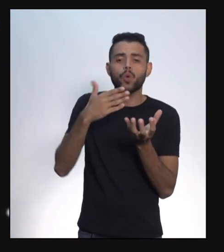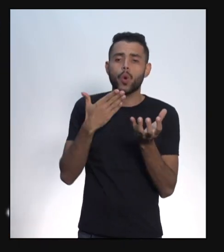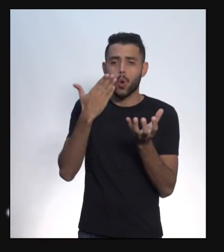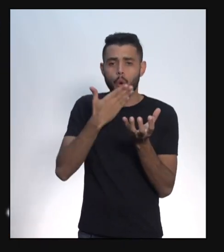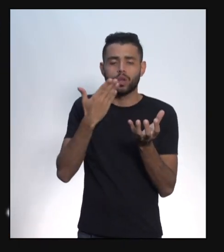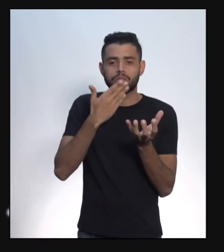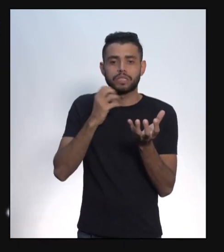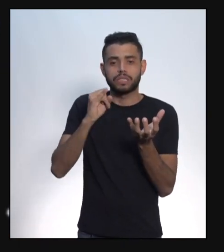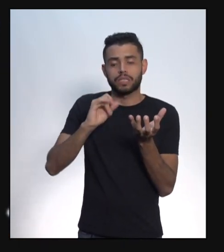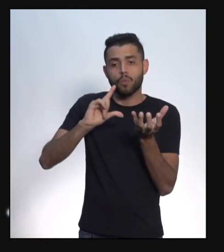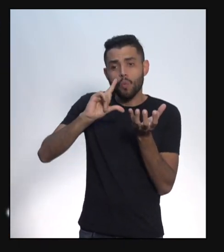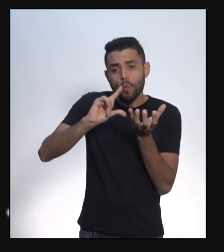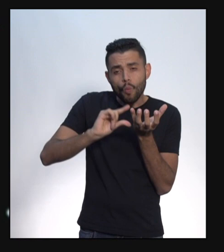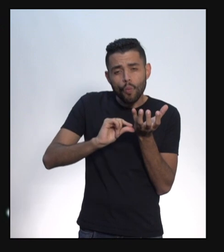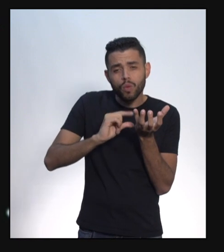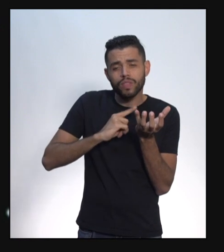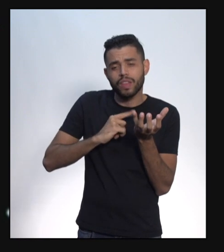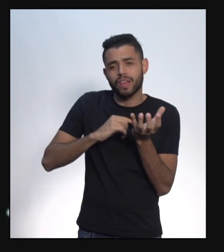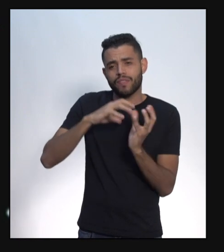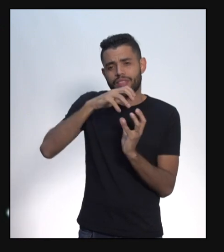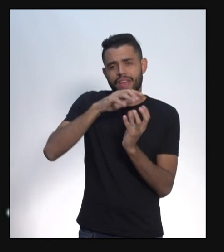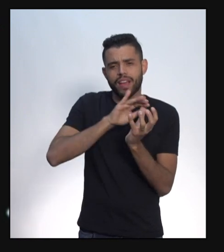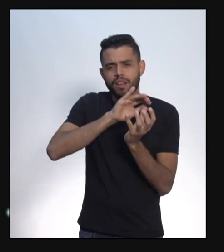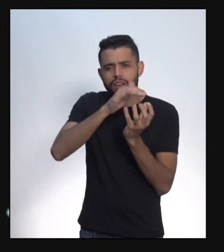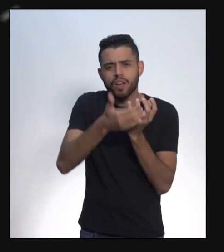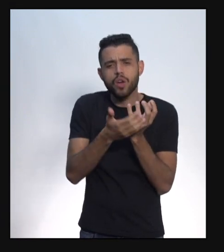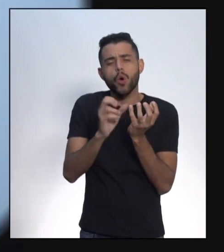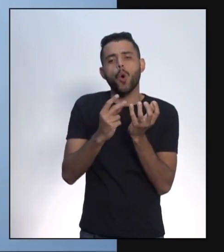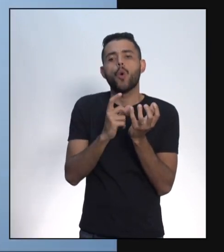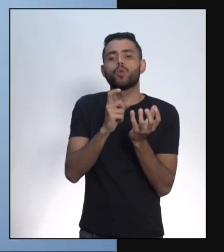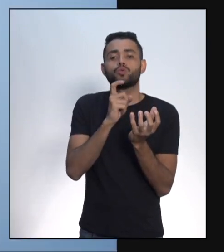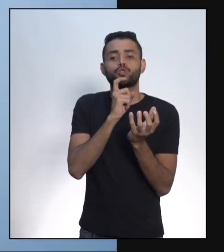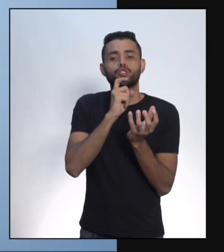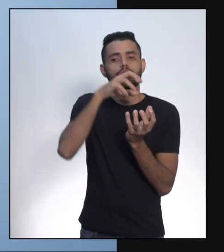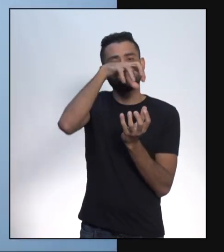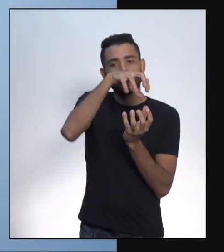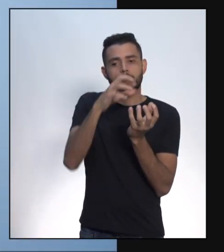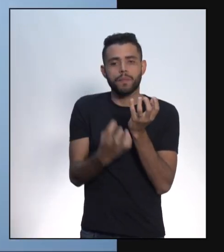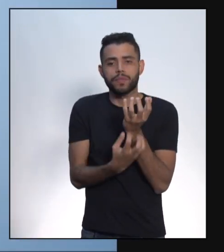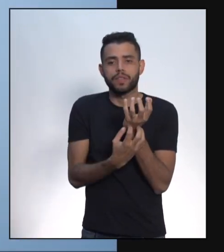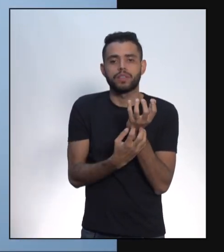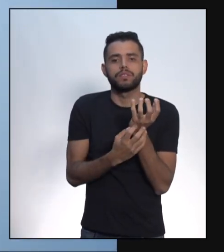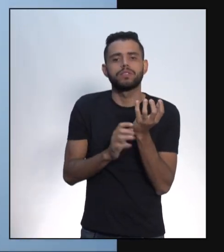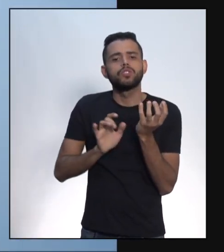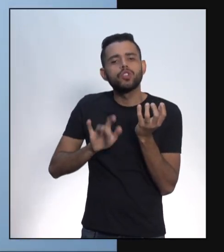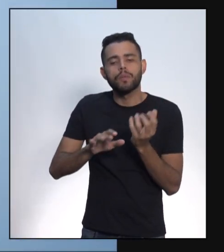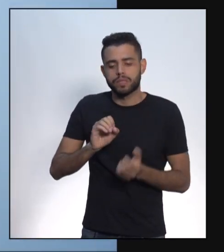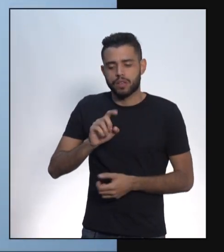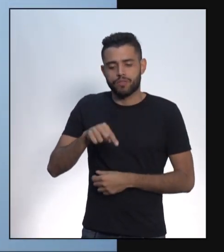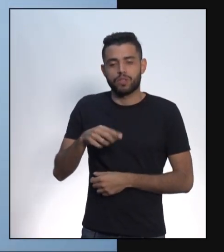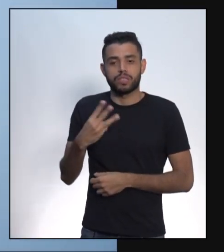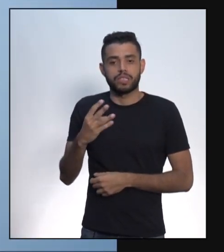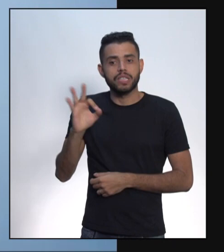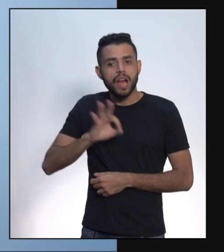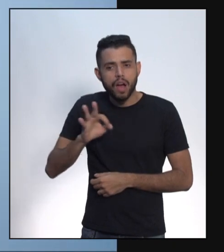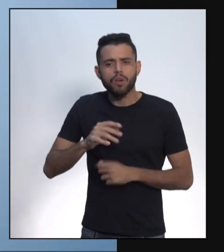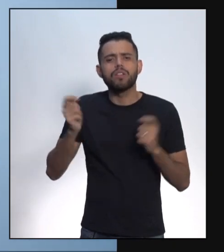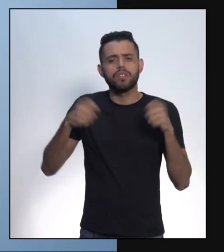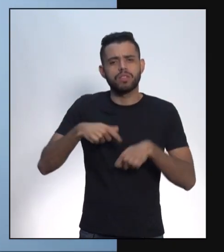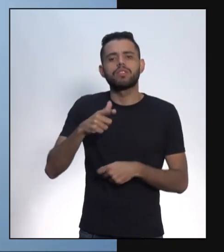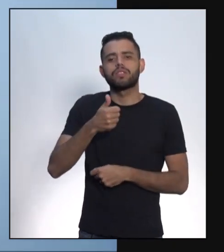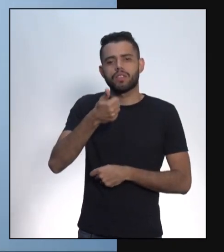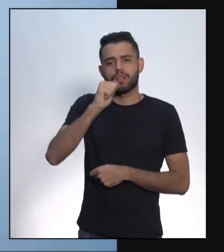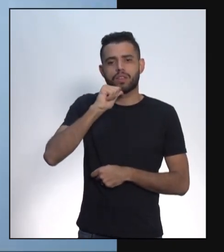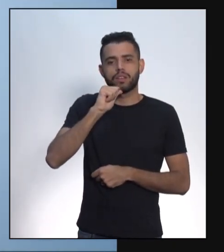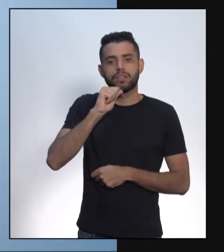água, tirando tudo que está debaixo da terra ou congelado nos polos, sobra 0,3% de água potável. Essa é a proporção para ser dividida por